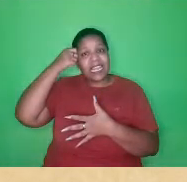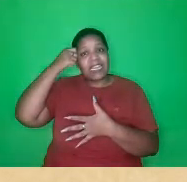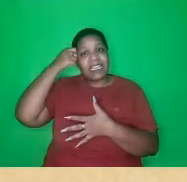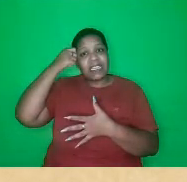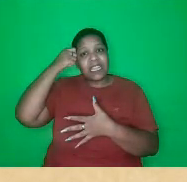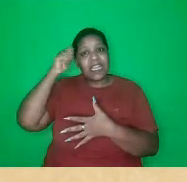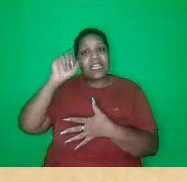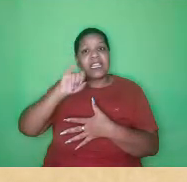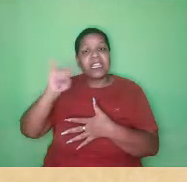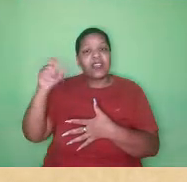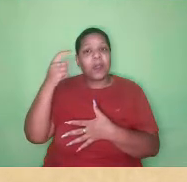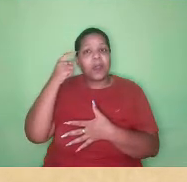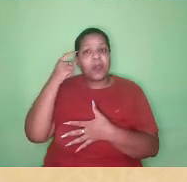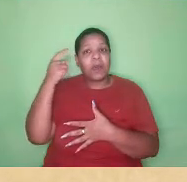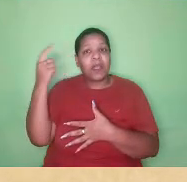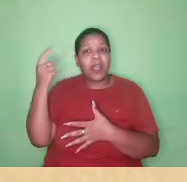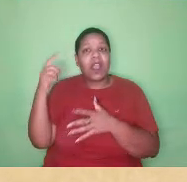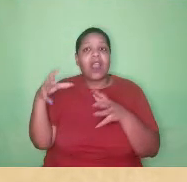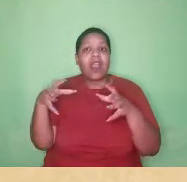continente americano,